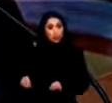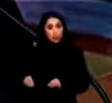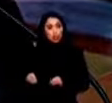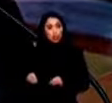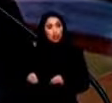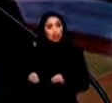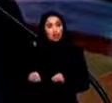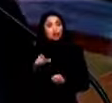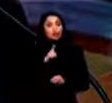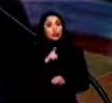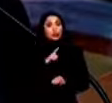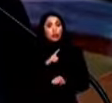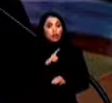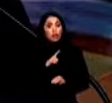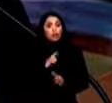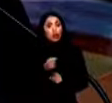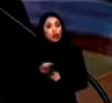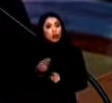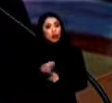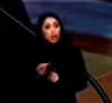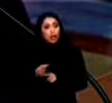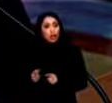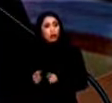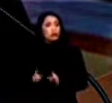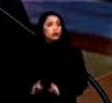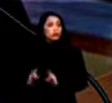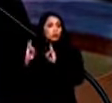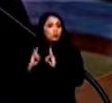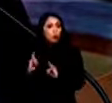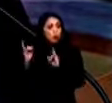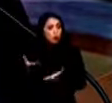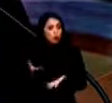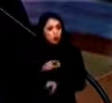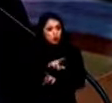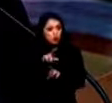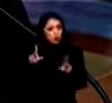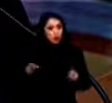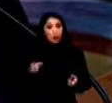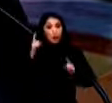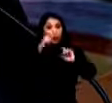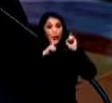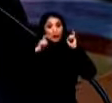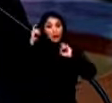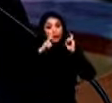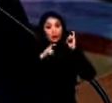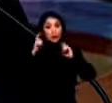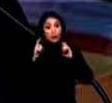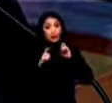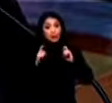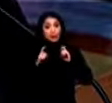sobre locação de imóveis, também ao final. É uma preocupação que o colega tem, legítima, de tentar